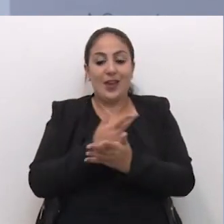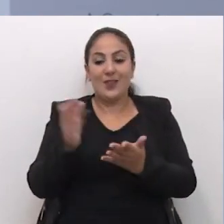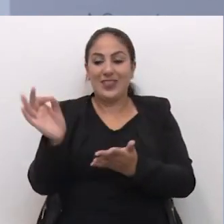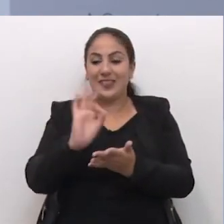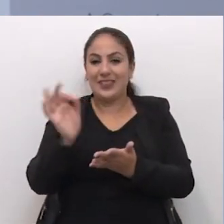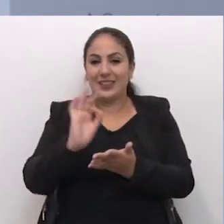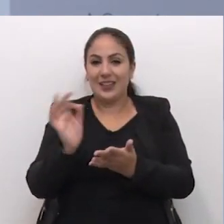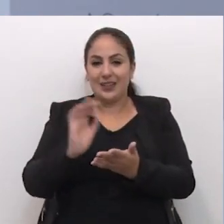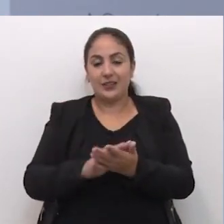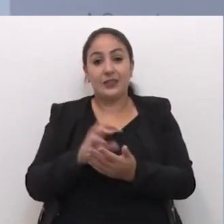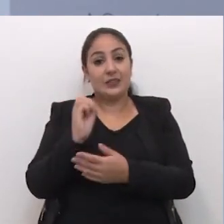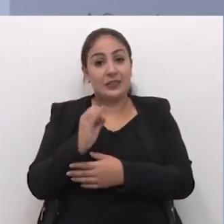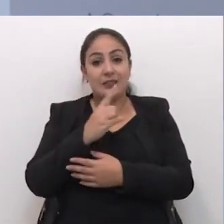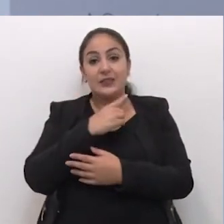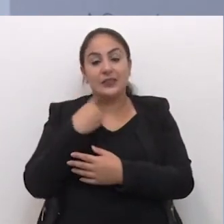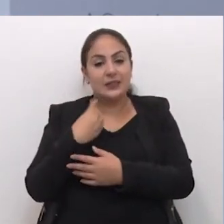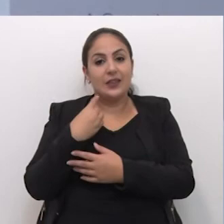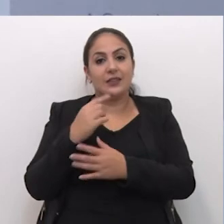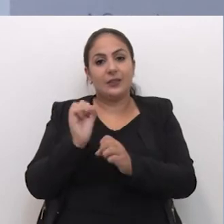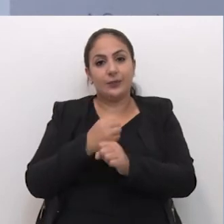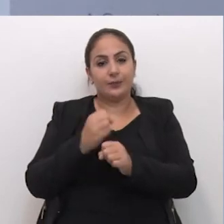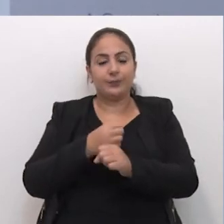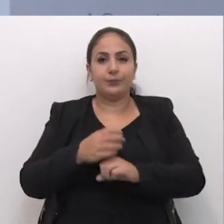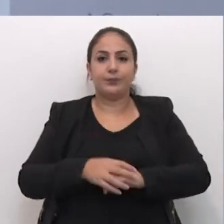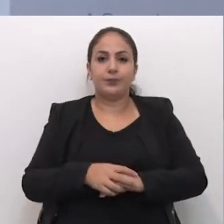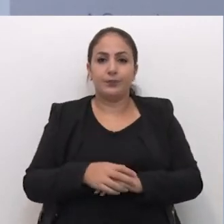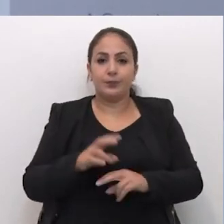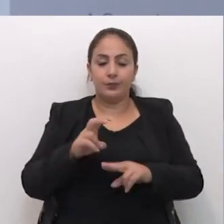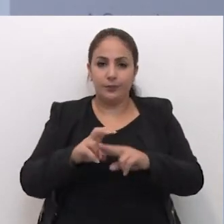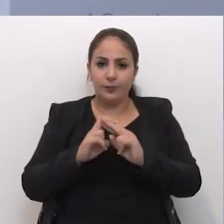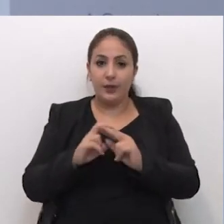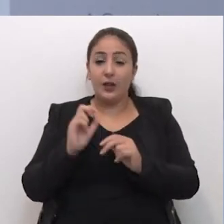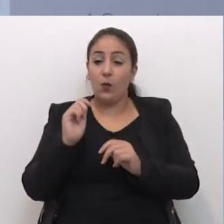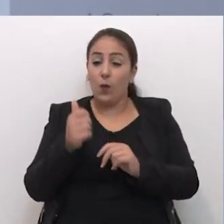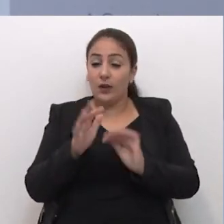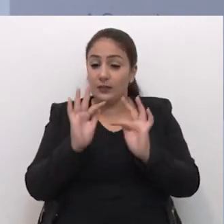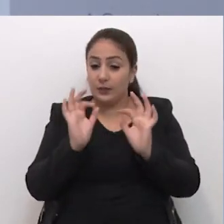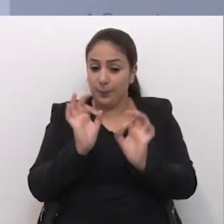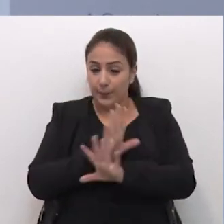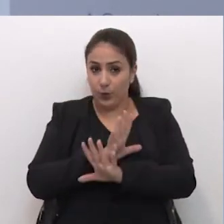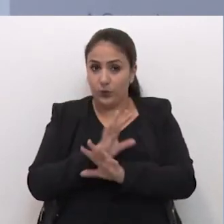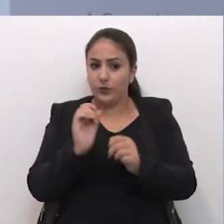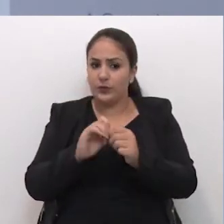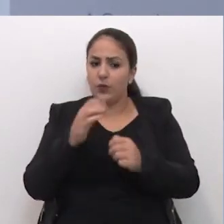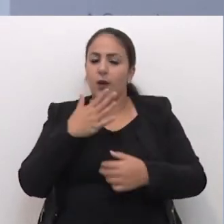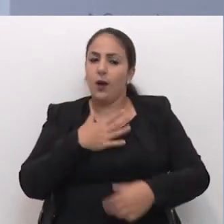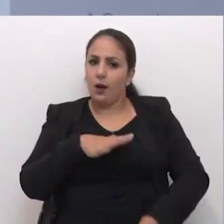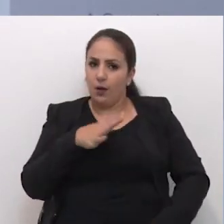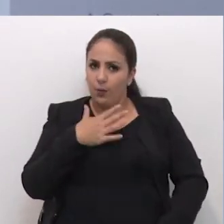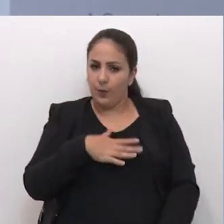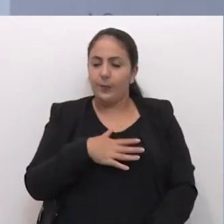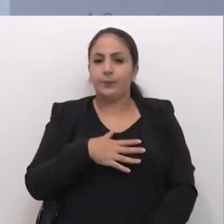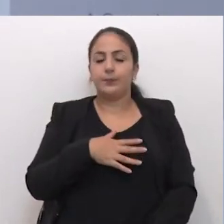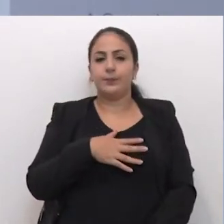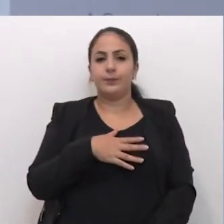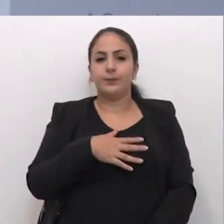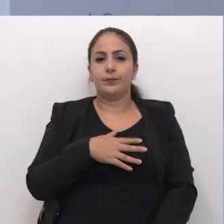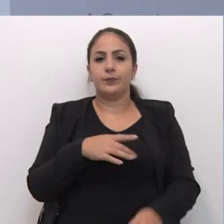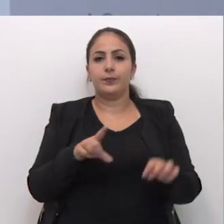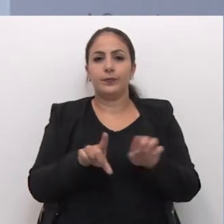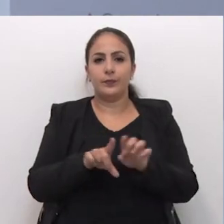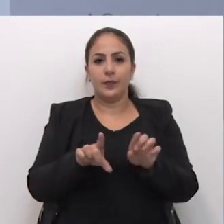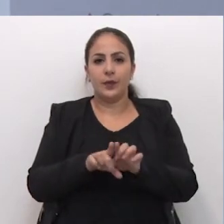ocorrer erro nenhum, senão vai atrasar realmente a obra, Então está em fase final, estão fazendo com calma,